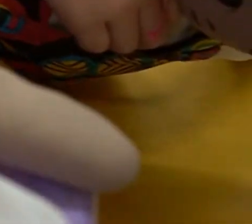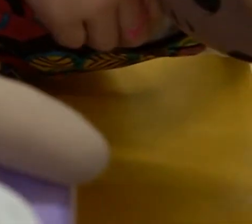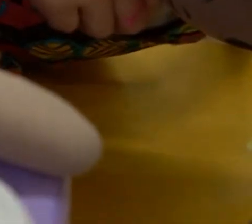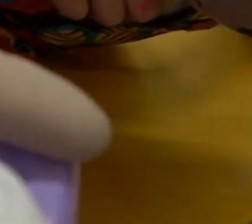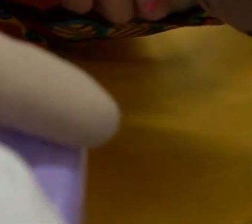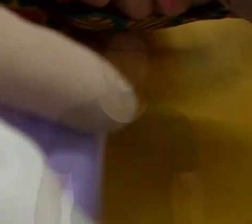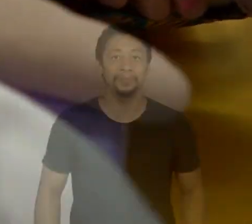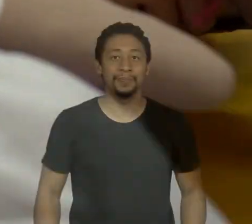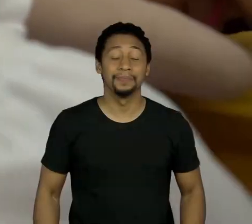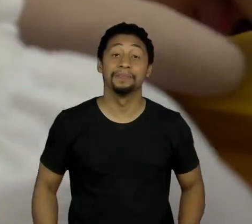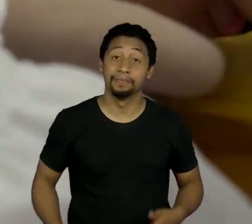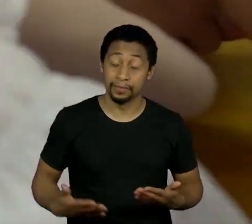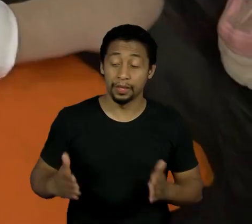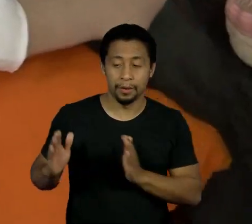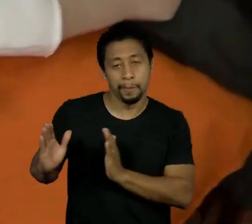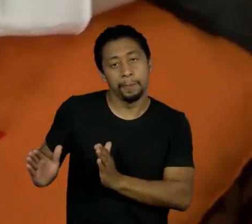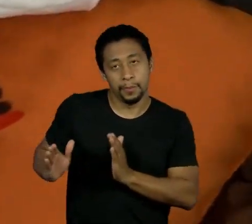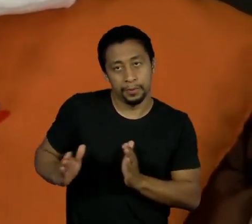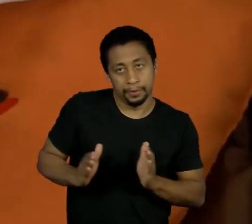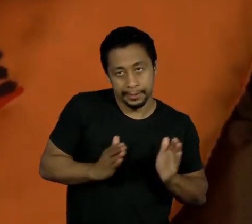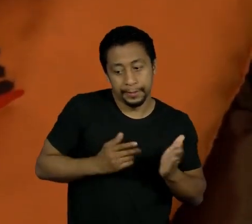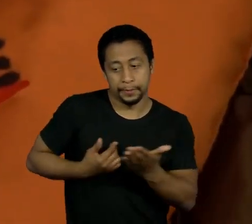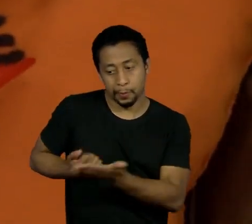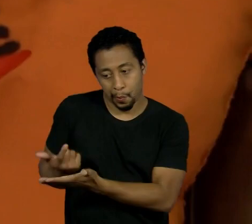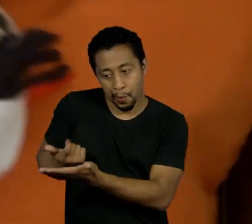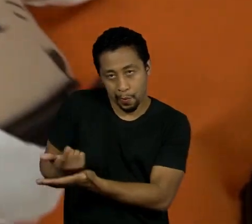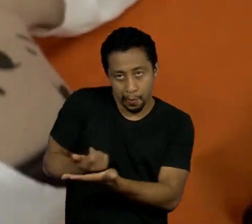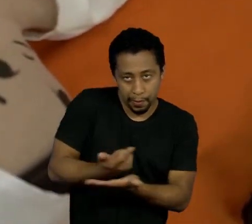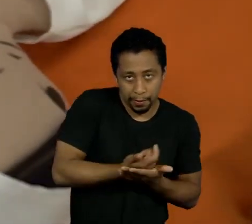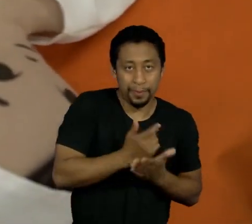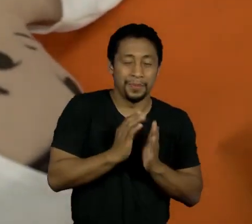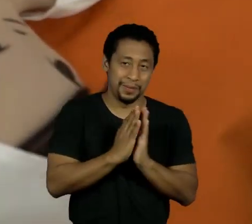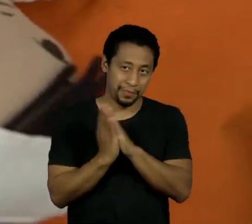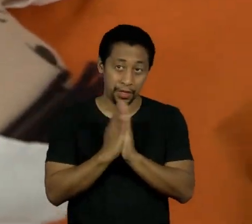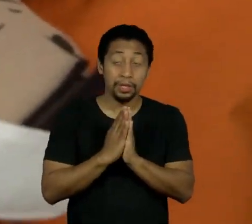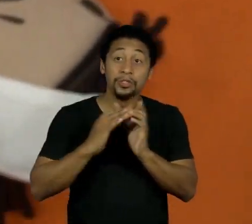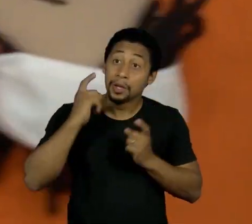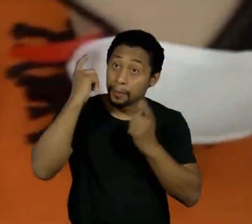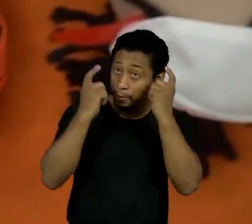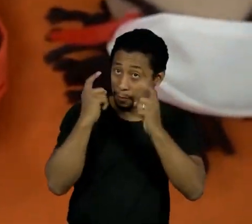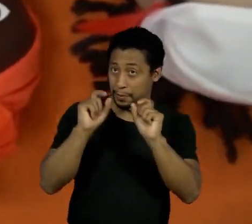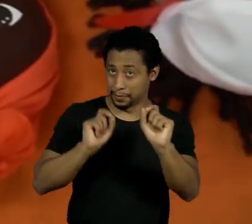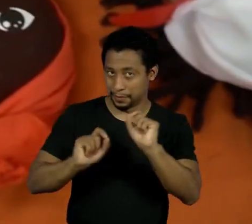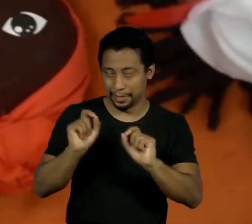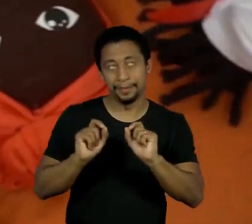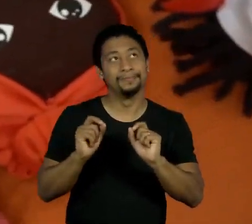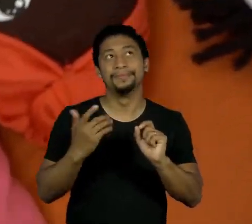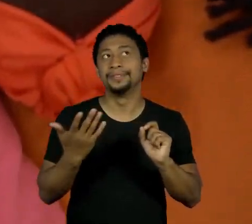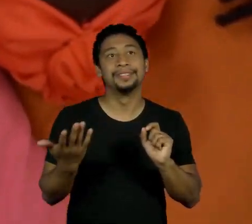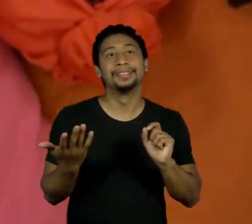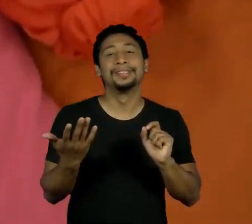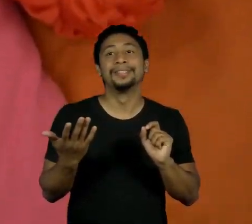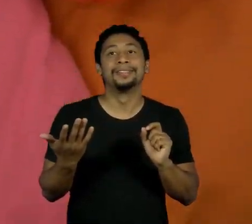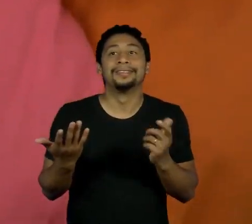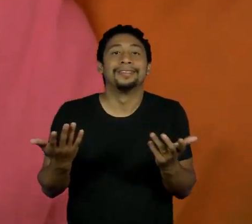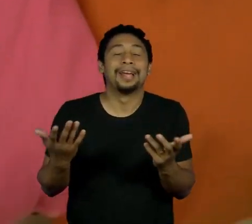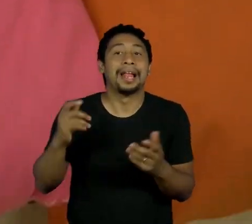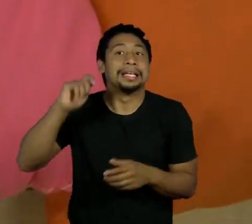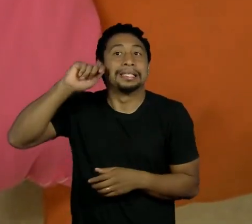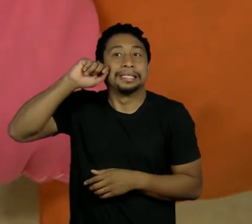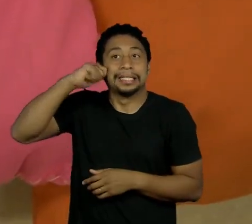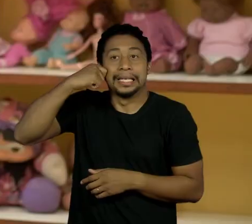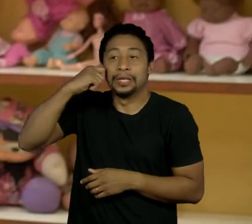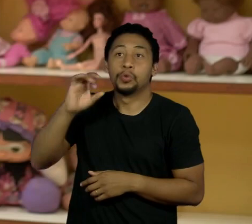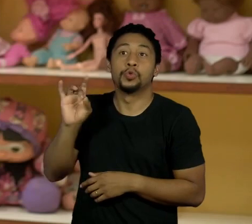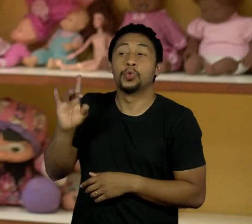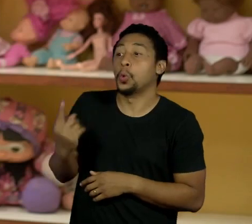E no processo de compra das bonecas, a gente teve preocupação, por exemplo, com... não existe pessoas negras de um único tom